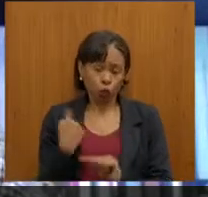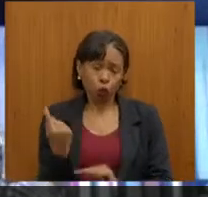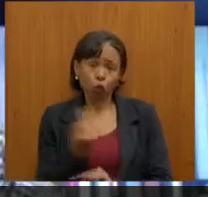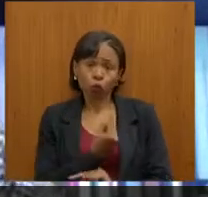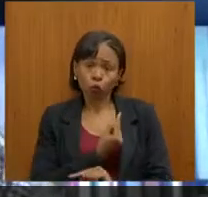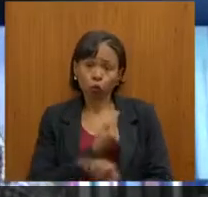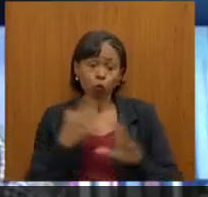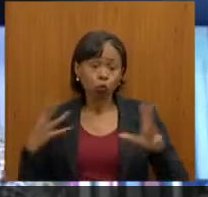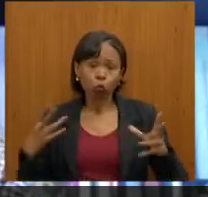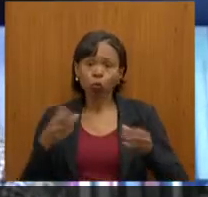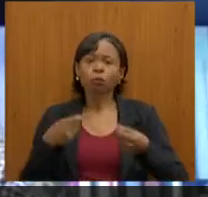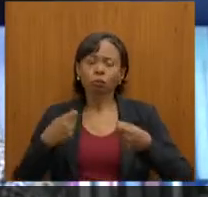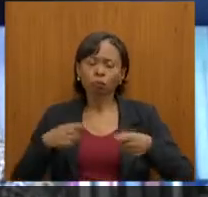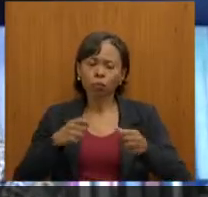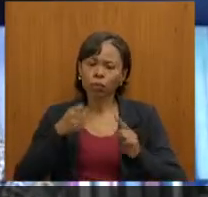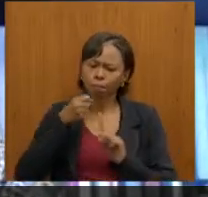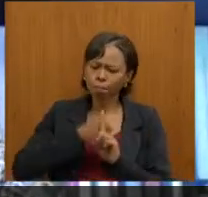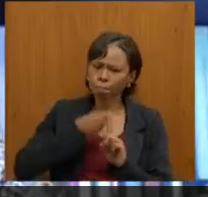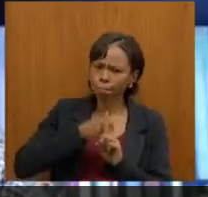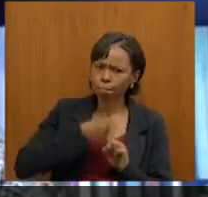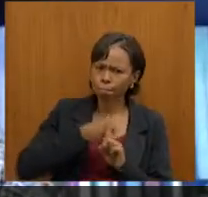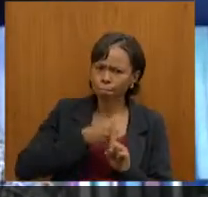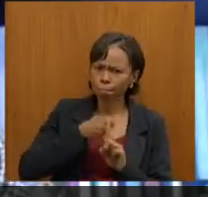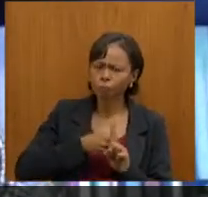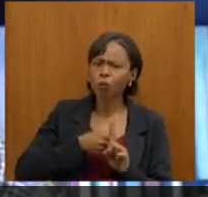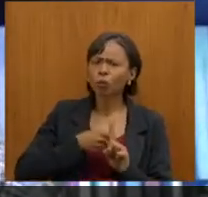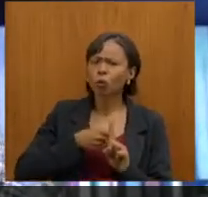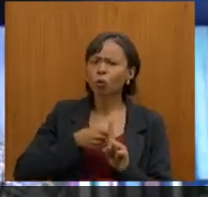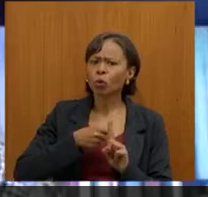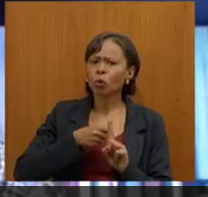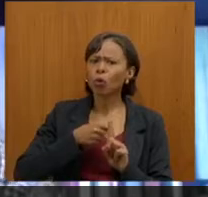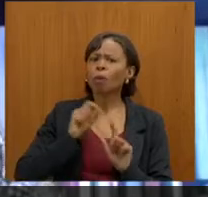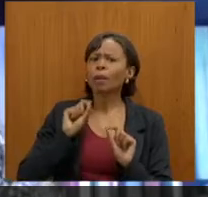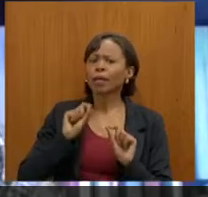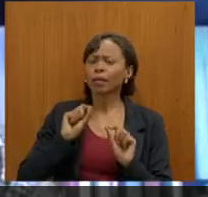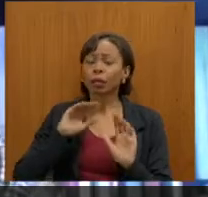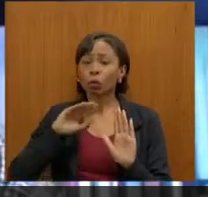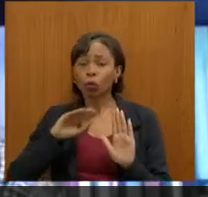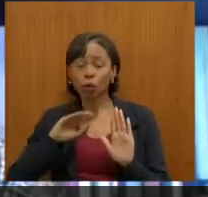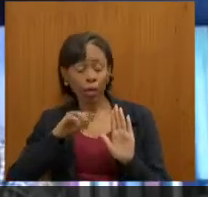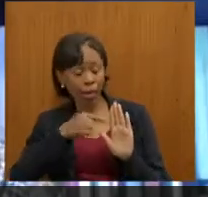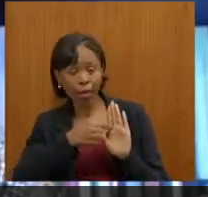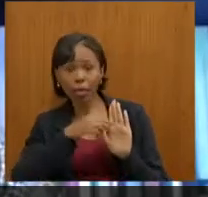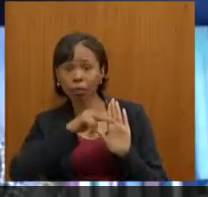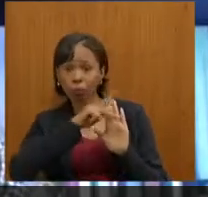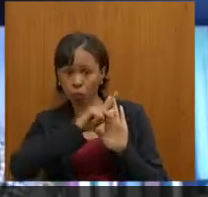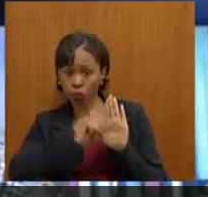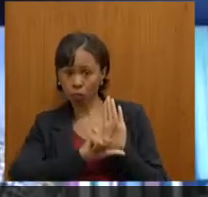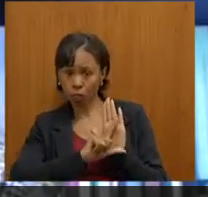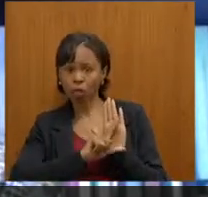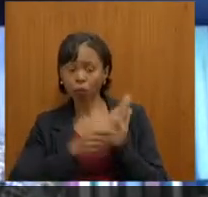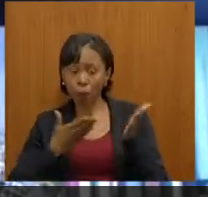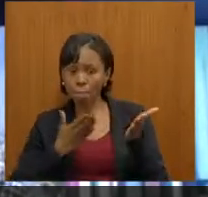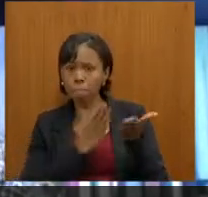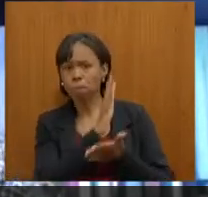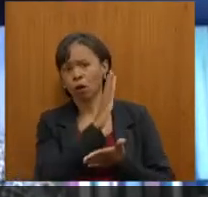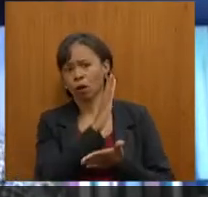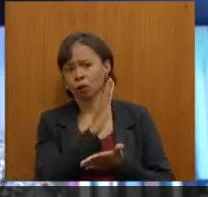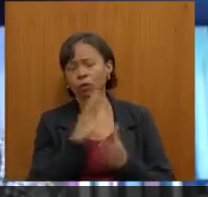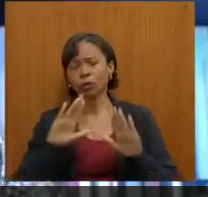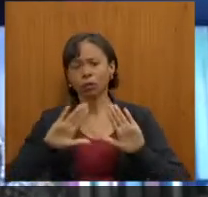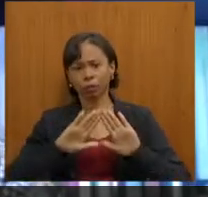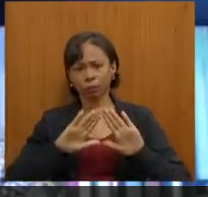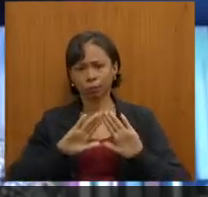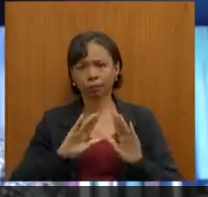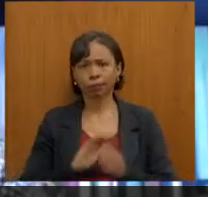lutar para que esse processo seja de esse projeto seja de fato é aprovado pela Assembleia eu